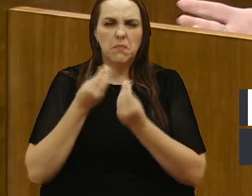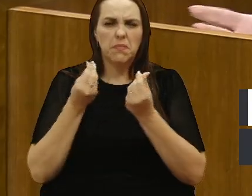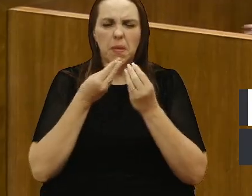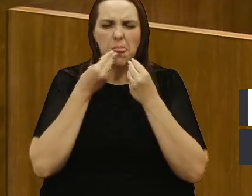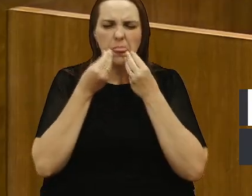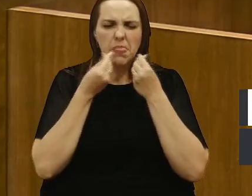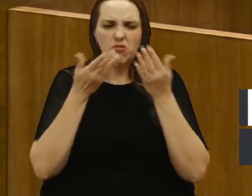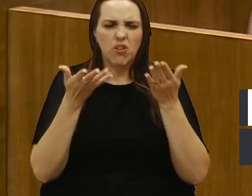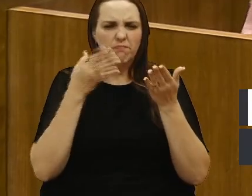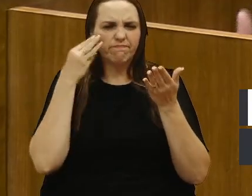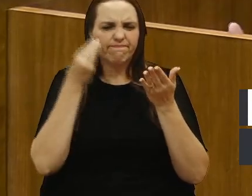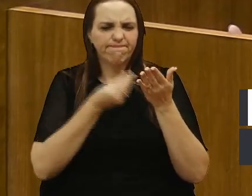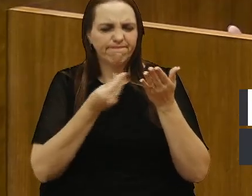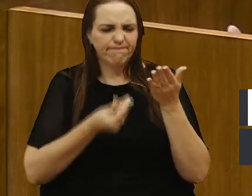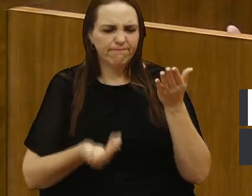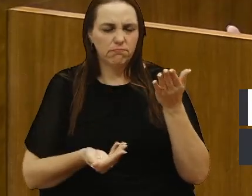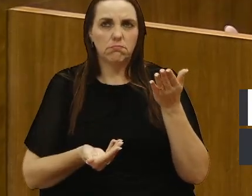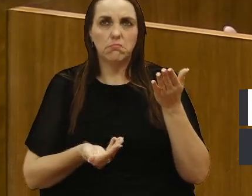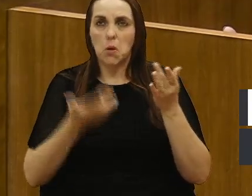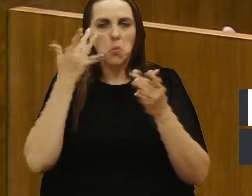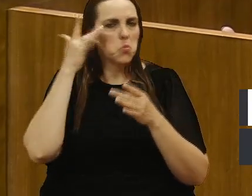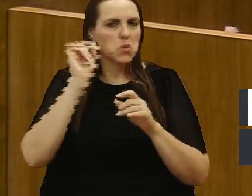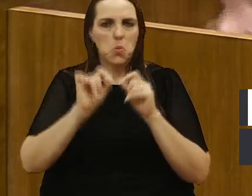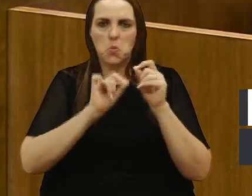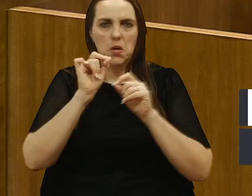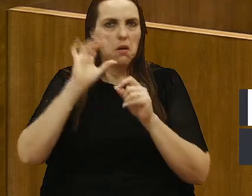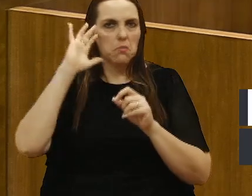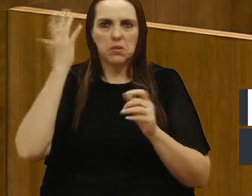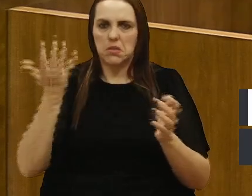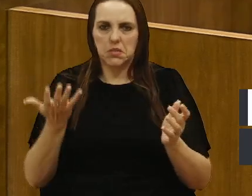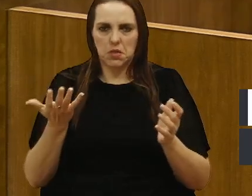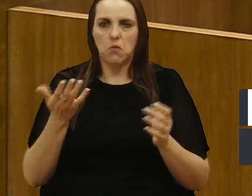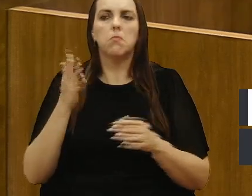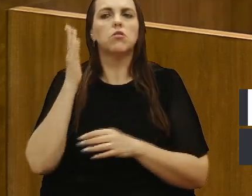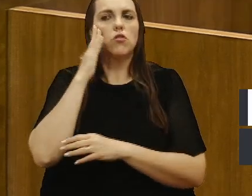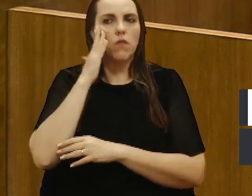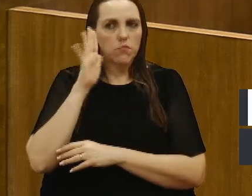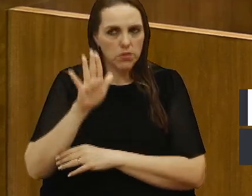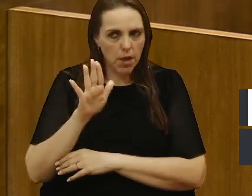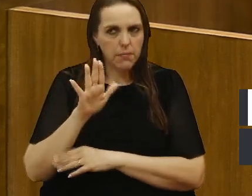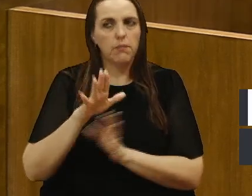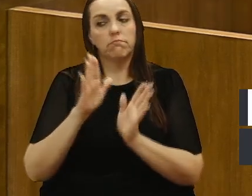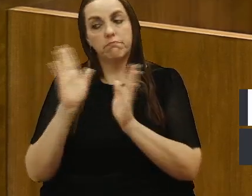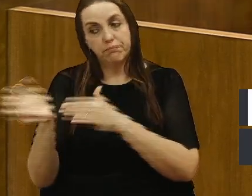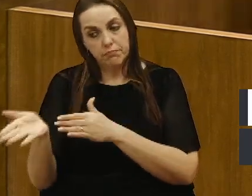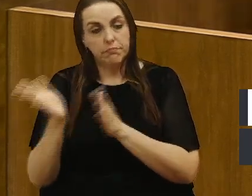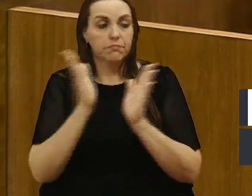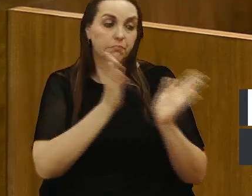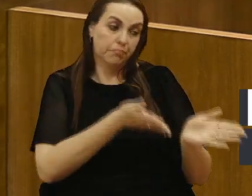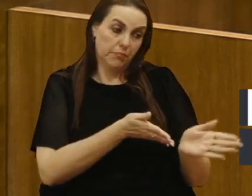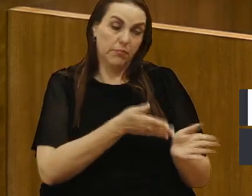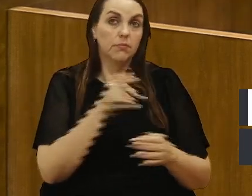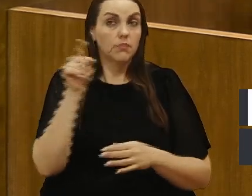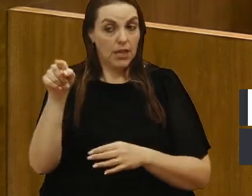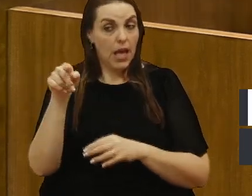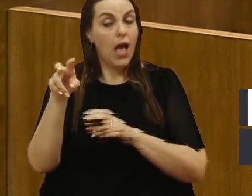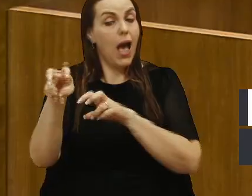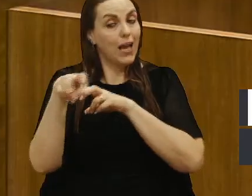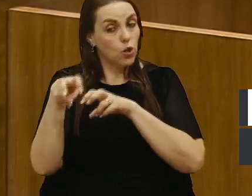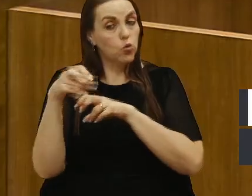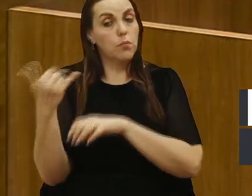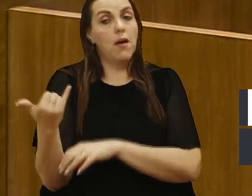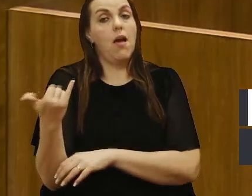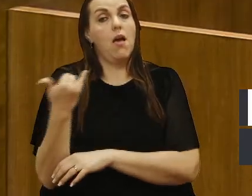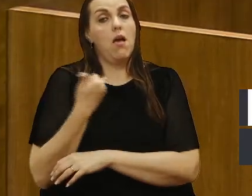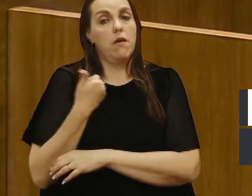aconteceu. A gente vai procurar saber, os dois lados. Mas isso é o que o Eliandro Rasadori, um agricultor que sempre